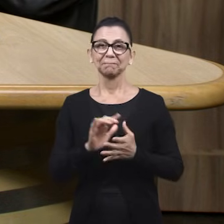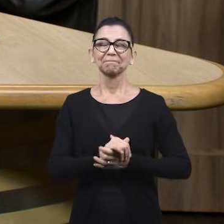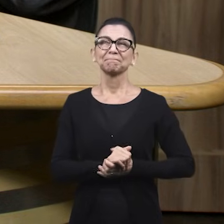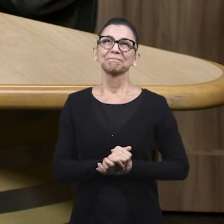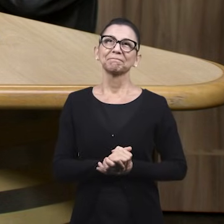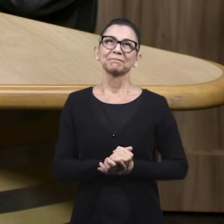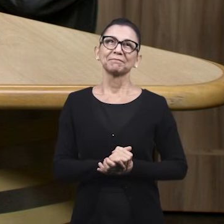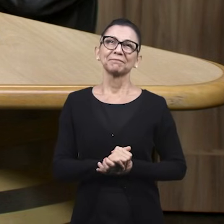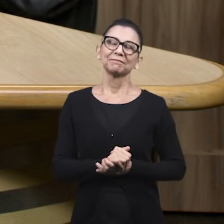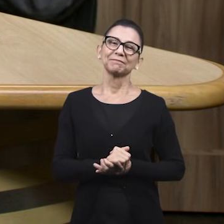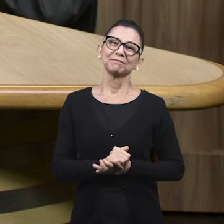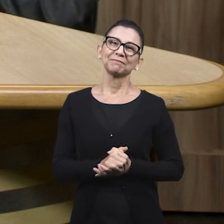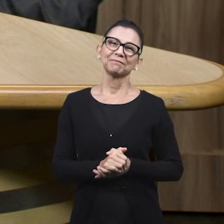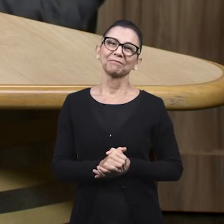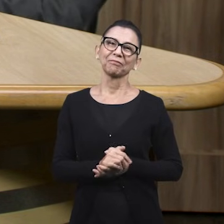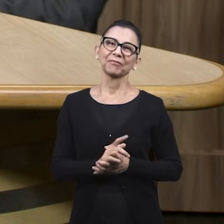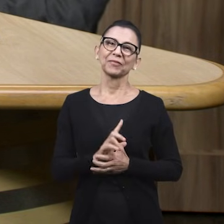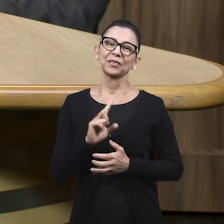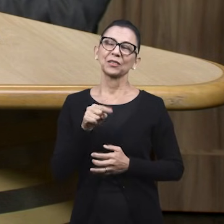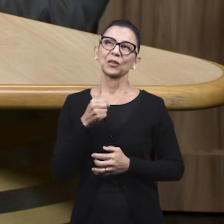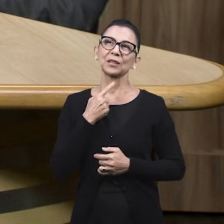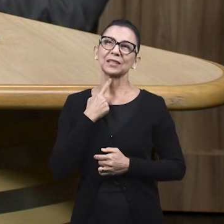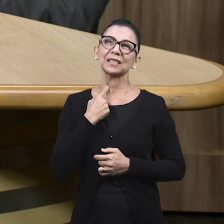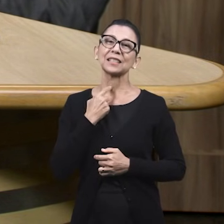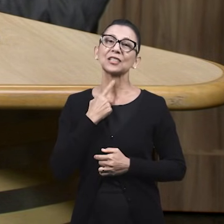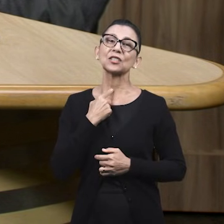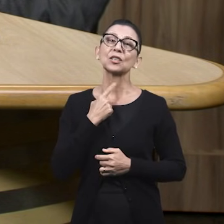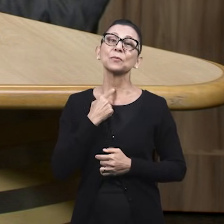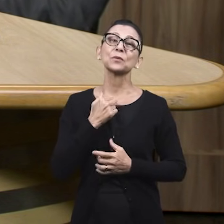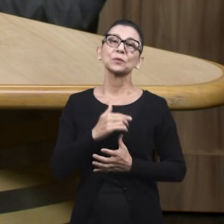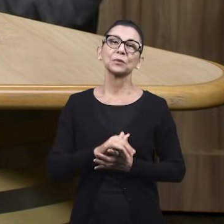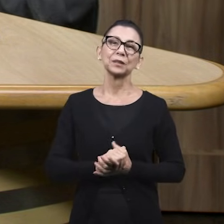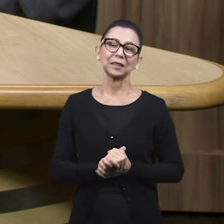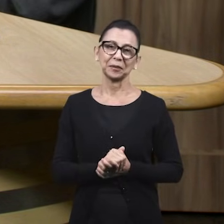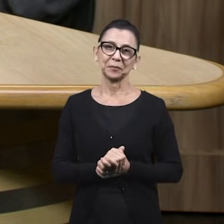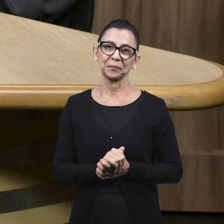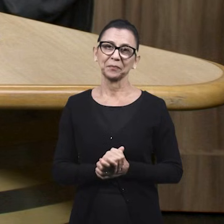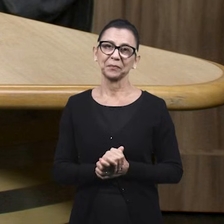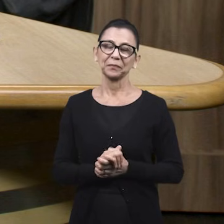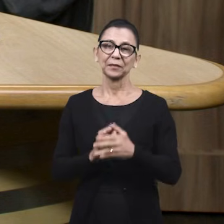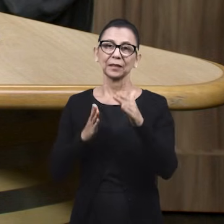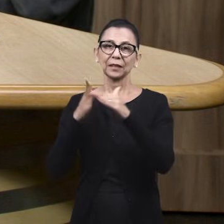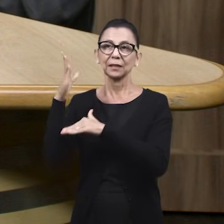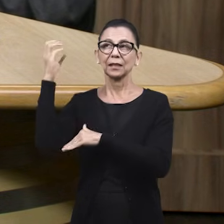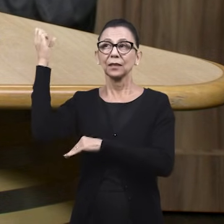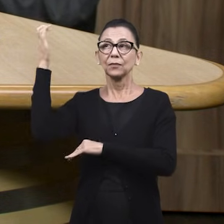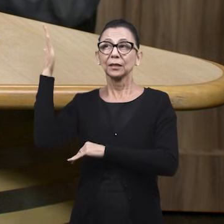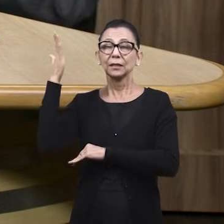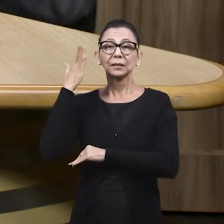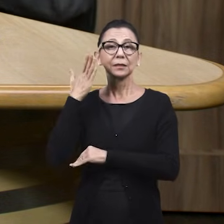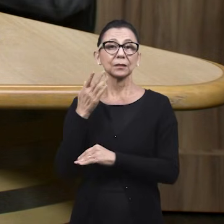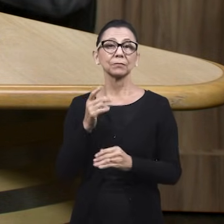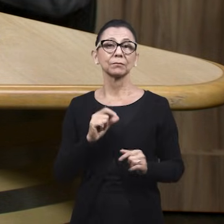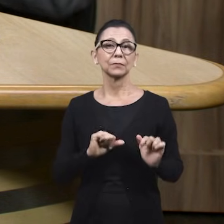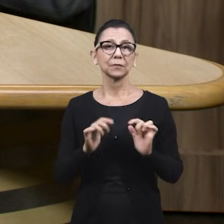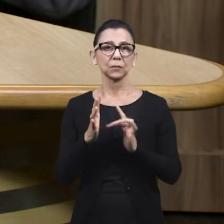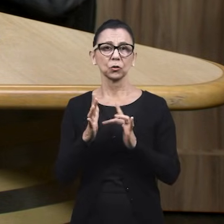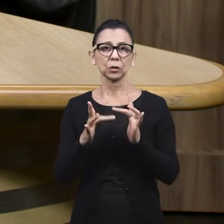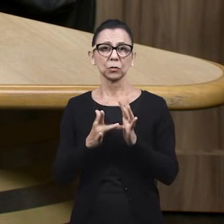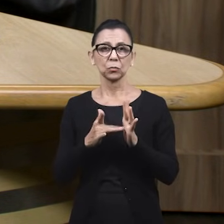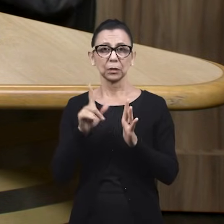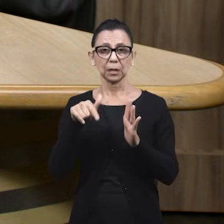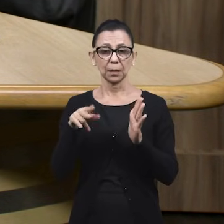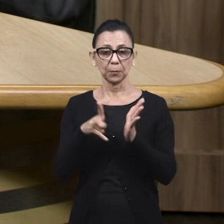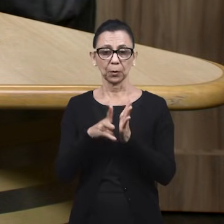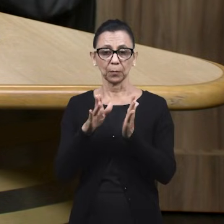nosso desejo é que nós saiamos da palavra da vida e entramos na palavra viva. Ou seja, que o Senhor Jesus,